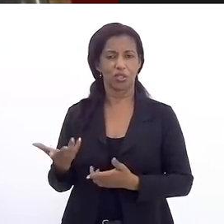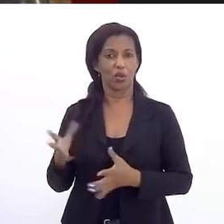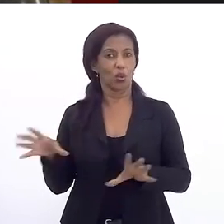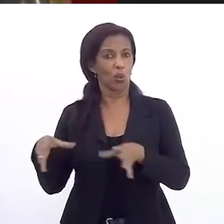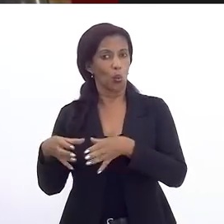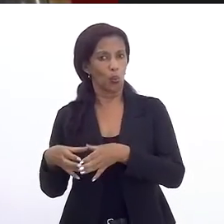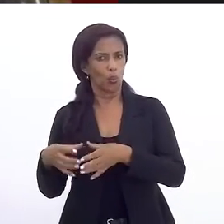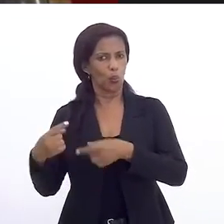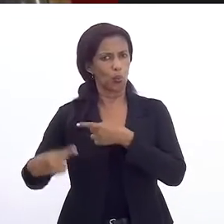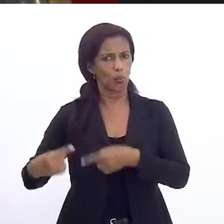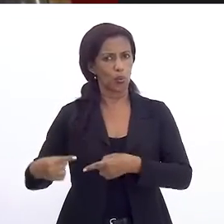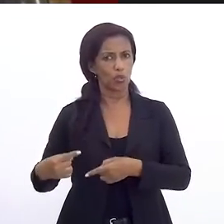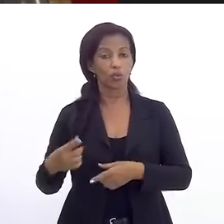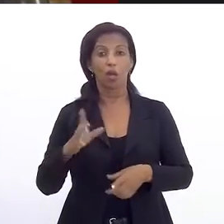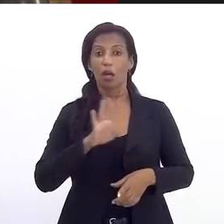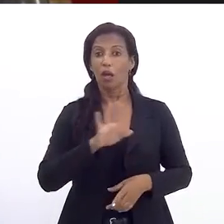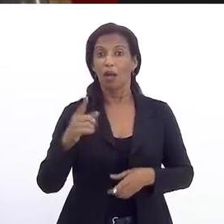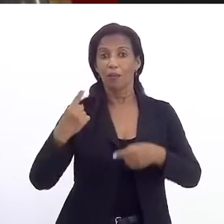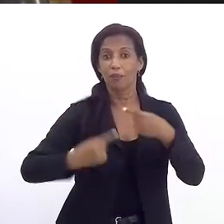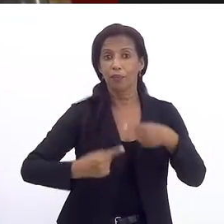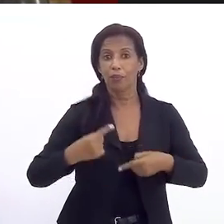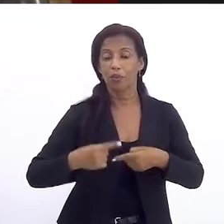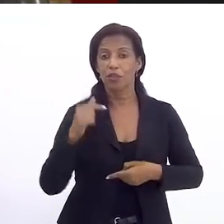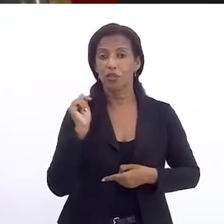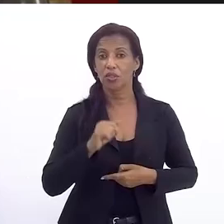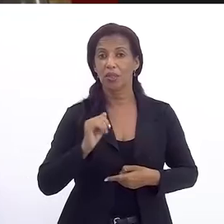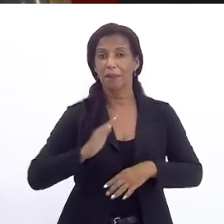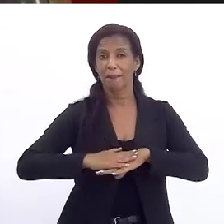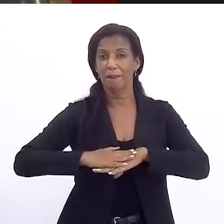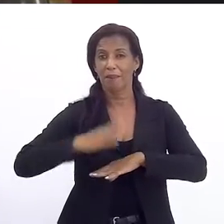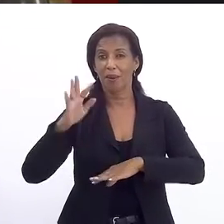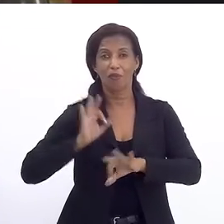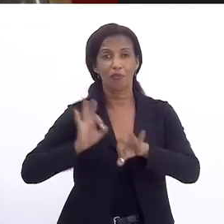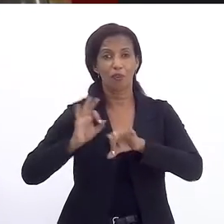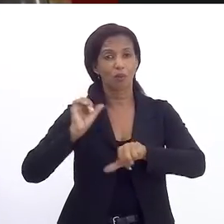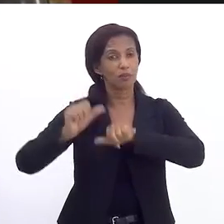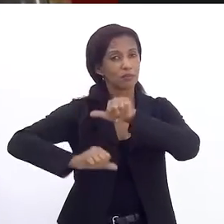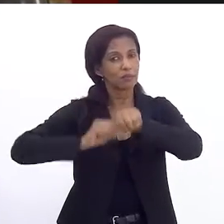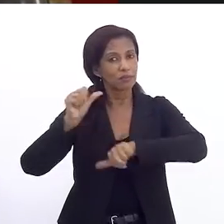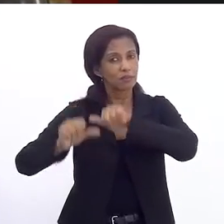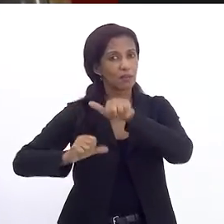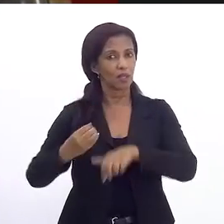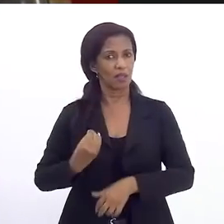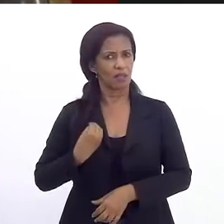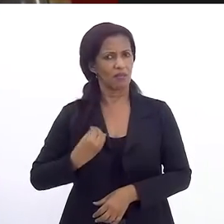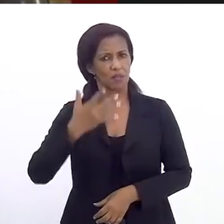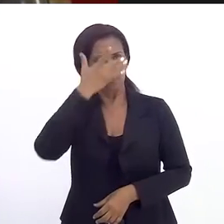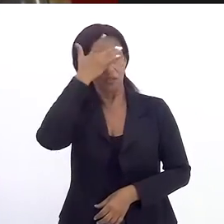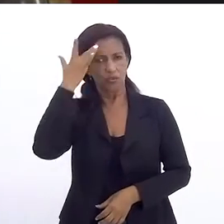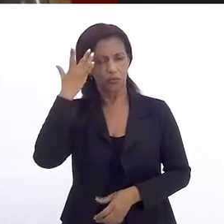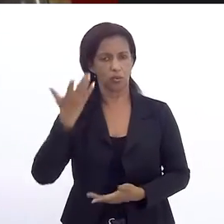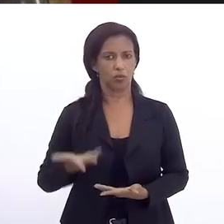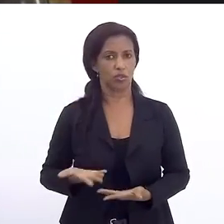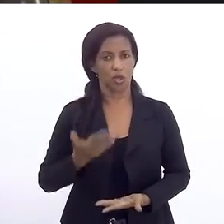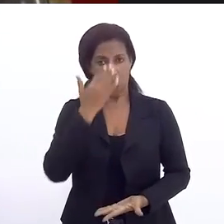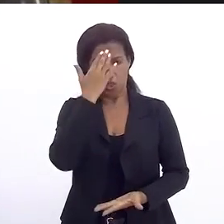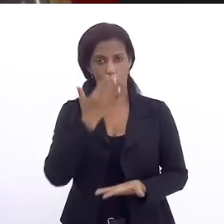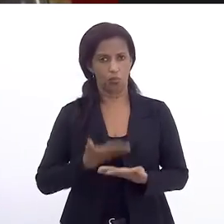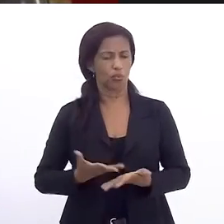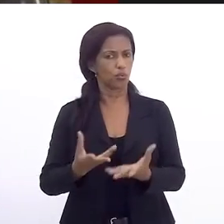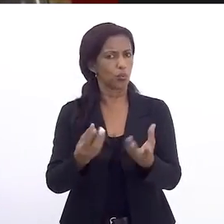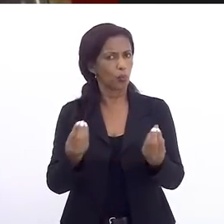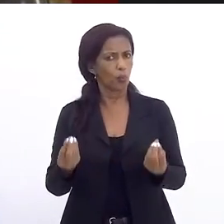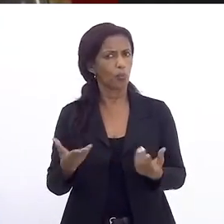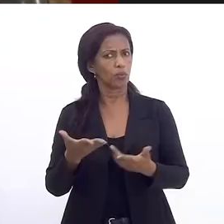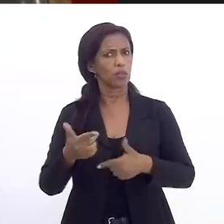transformação da vida das pessoas. Eu acredito muito nisso e trabalho muito para que isso cada vez se torne mais real,